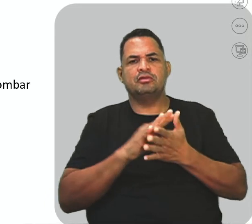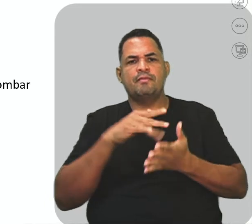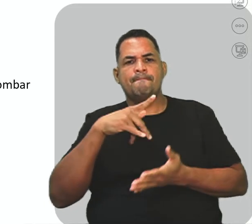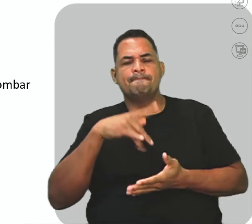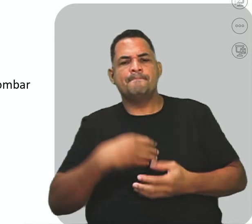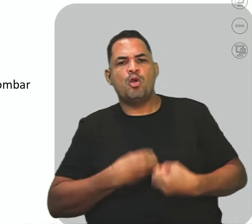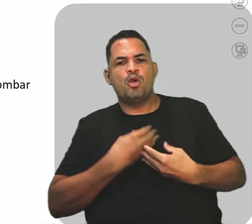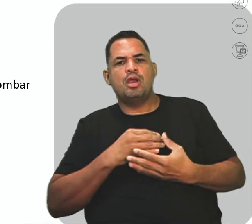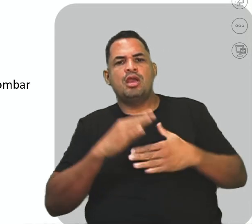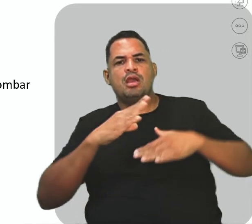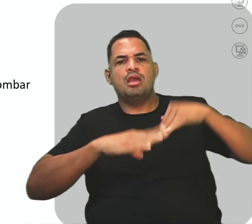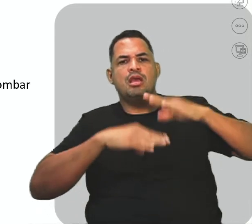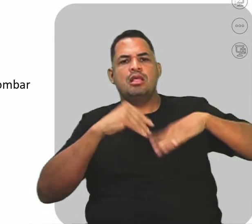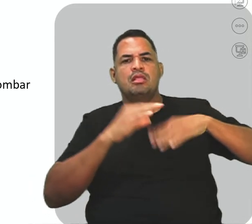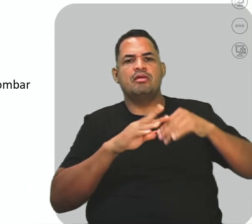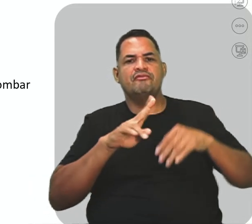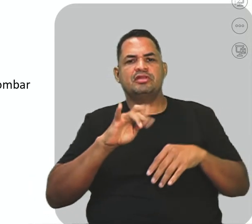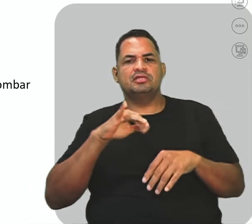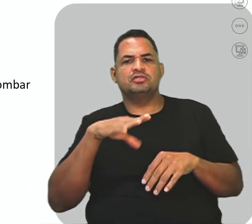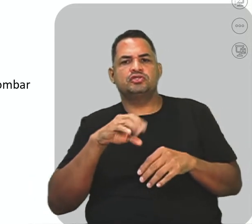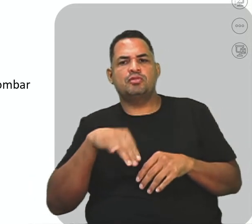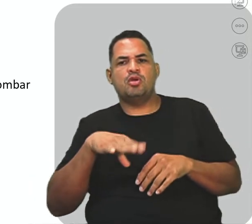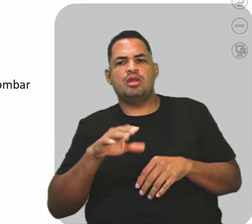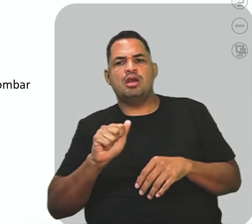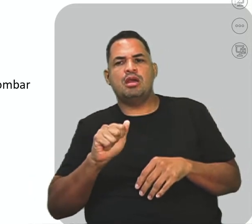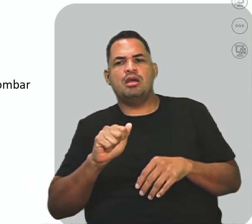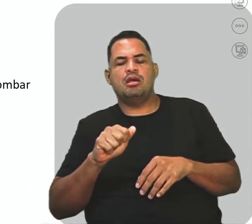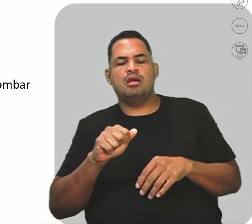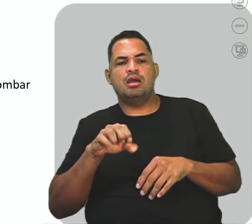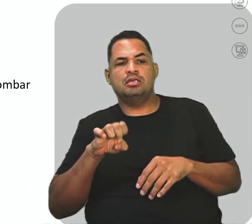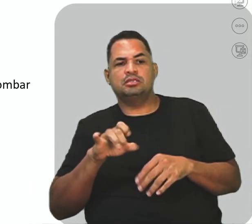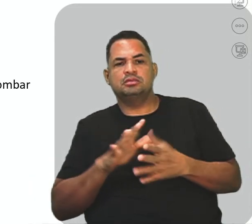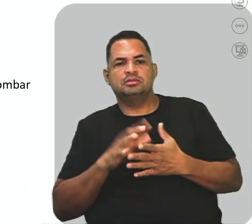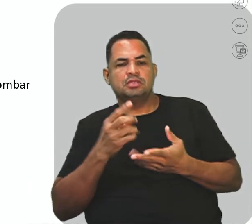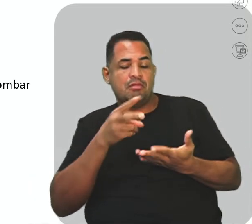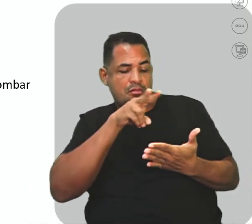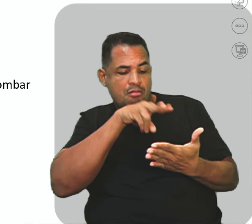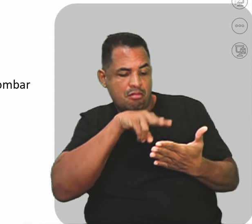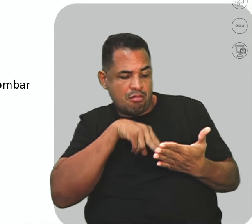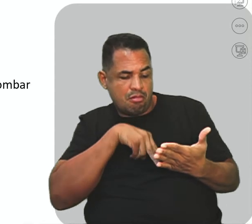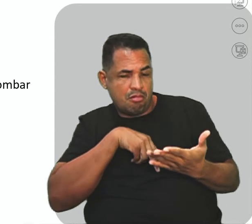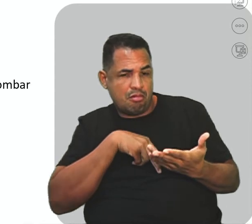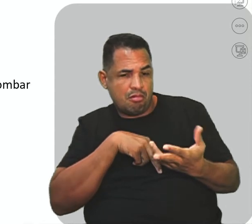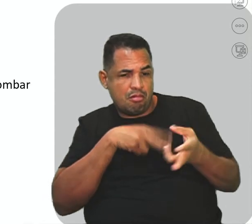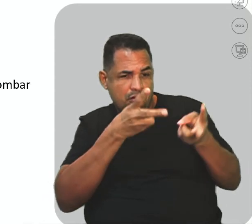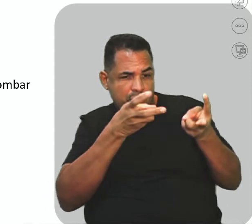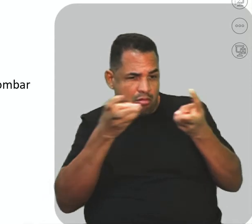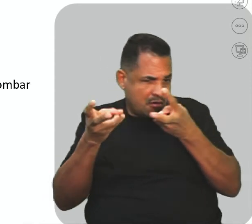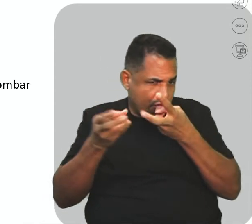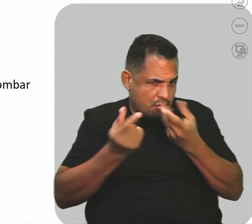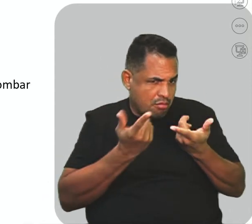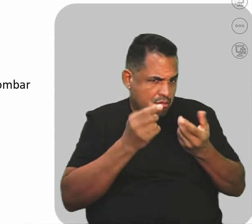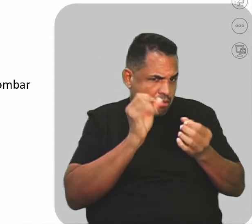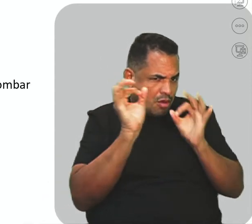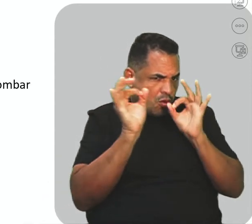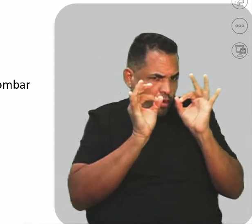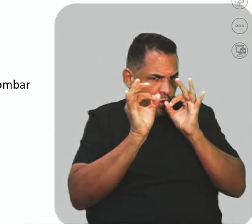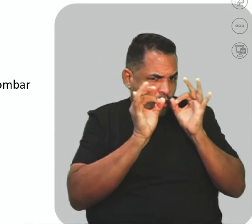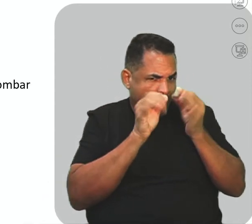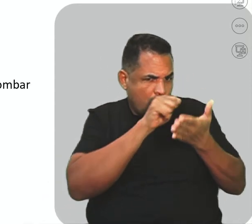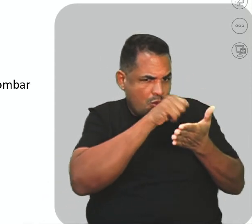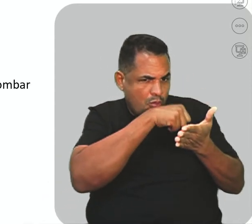Moraes, né? Você vai fazer o quê? Ler esse poema, vai observar a construção das